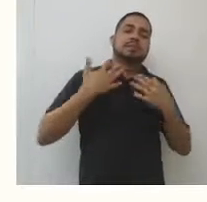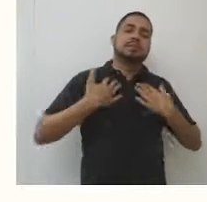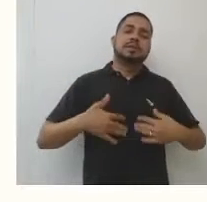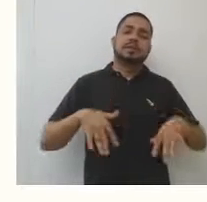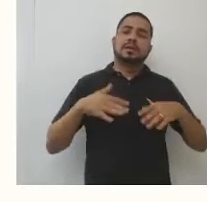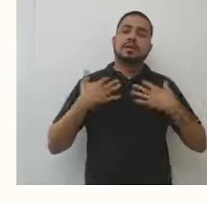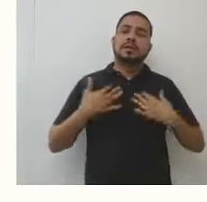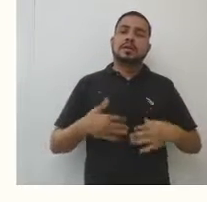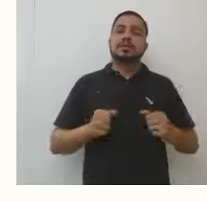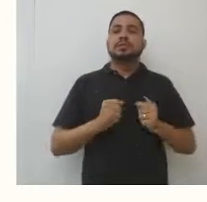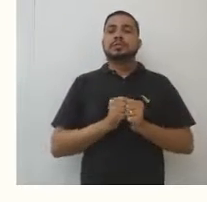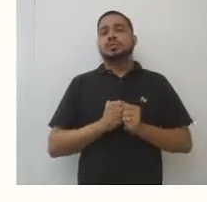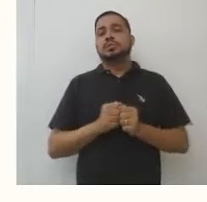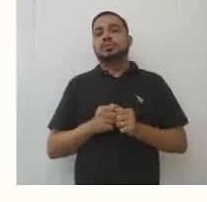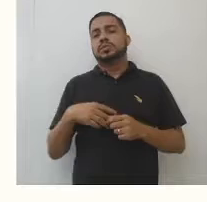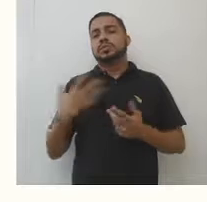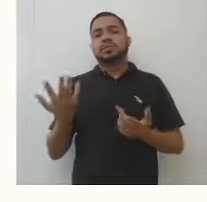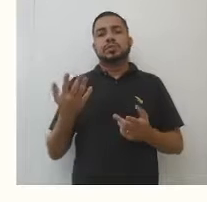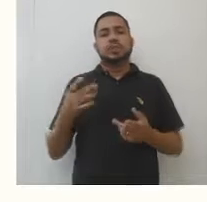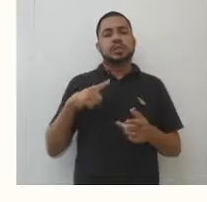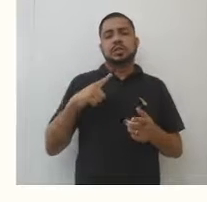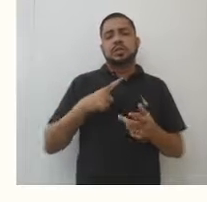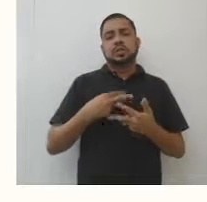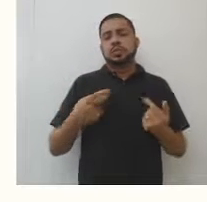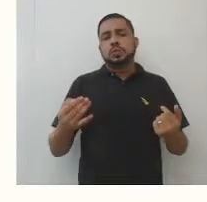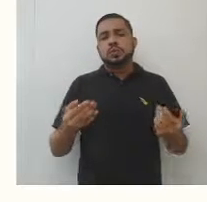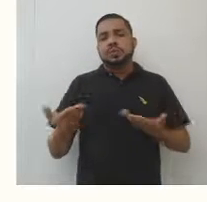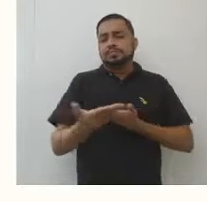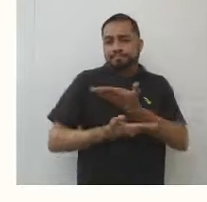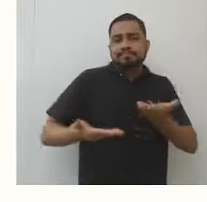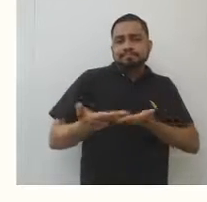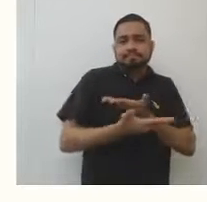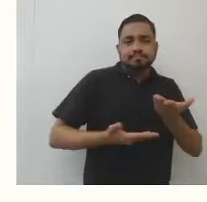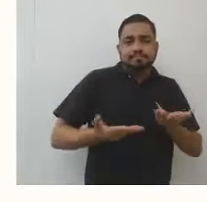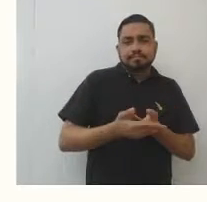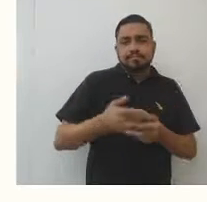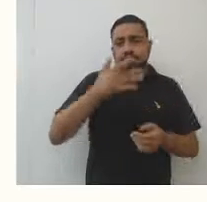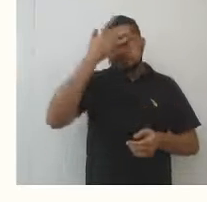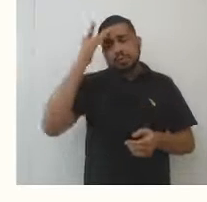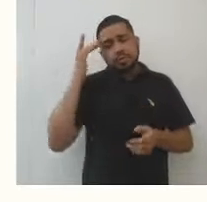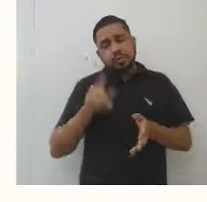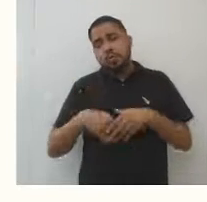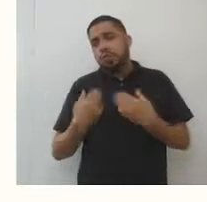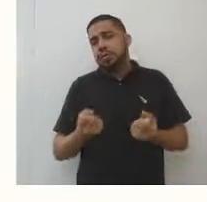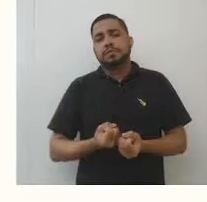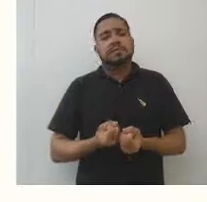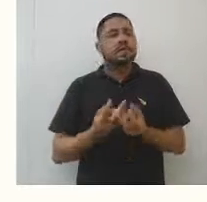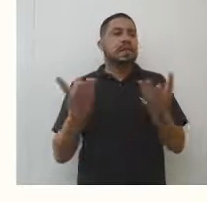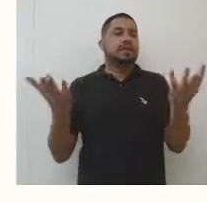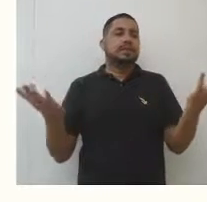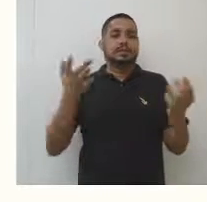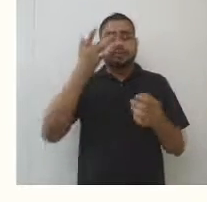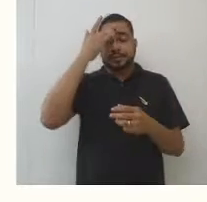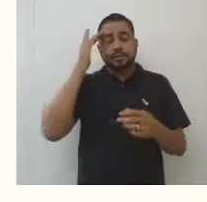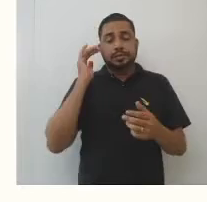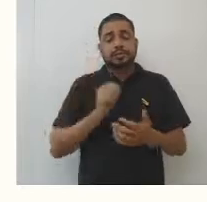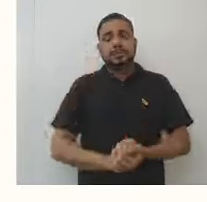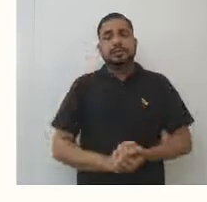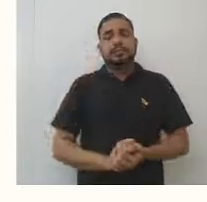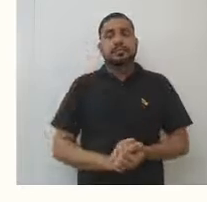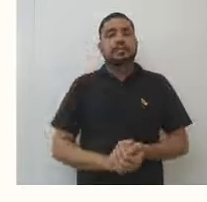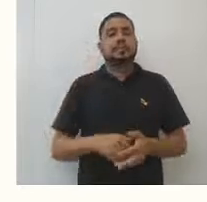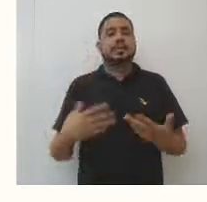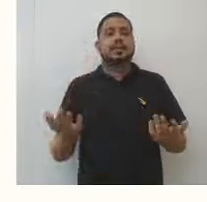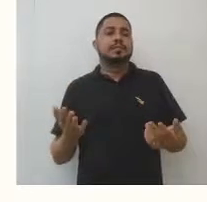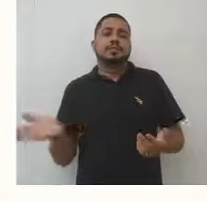de distração ou de entretenimento de uma pessoa, ou de uma ou de várias. Então, vamos chamar para a gente ir